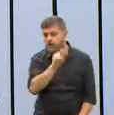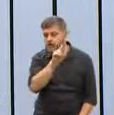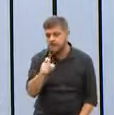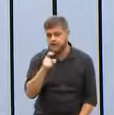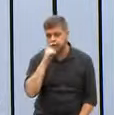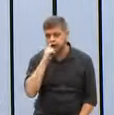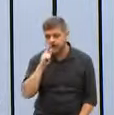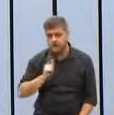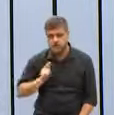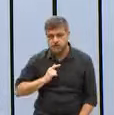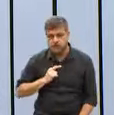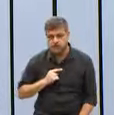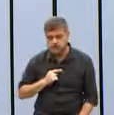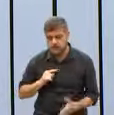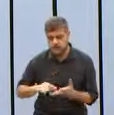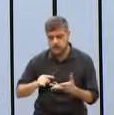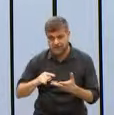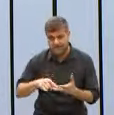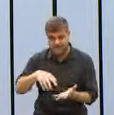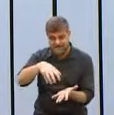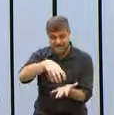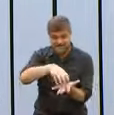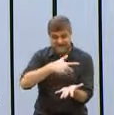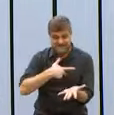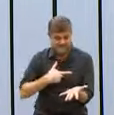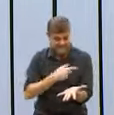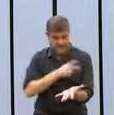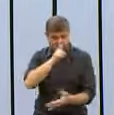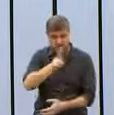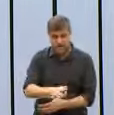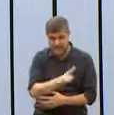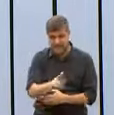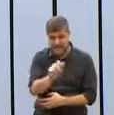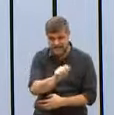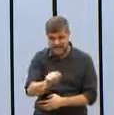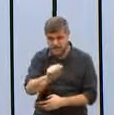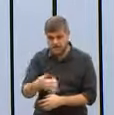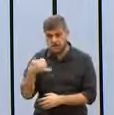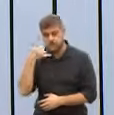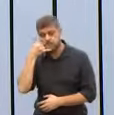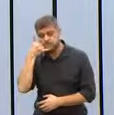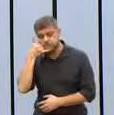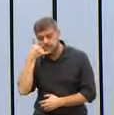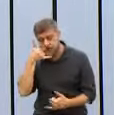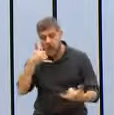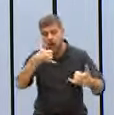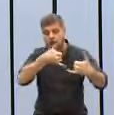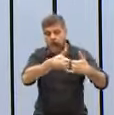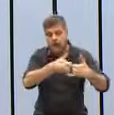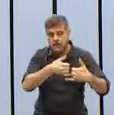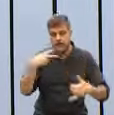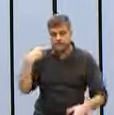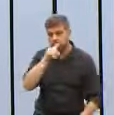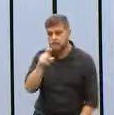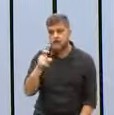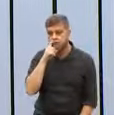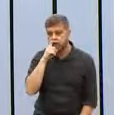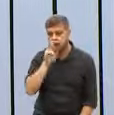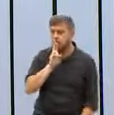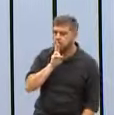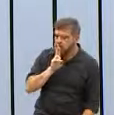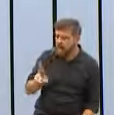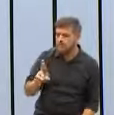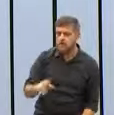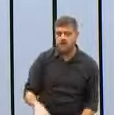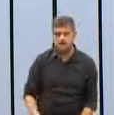nós tínhamos uma questão pontual no PA Anchieta e Exatamente. passei a mão no telefone e liguei para ele e ele me deu a resposta.